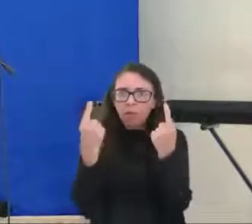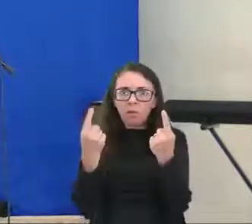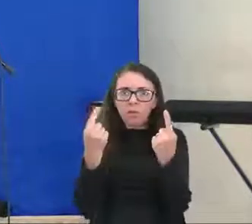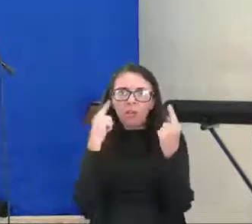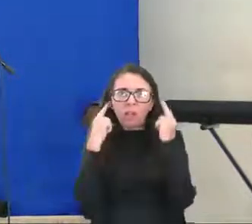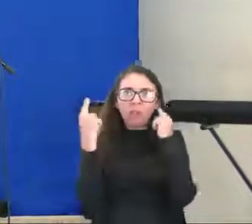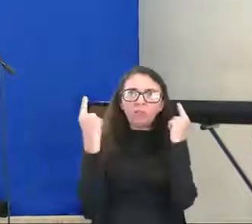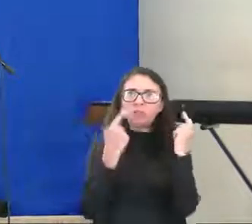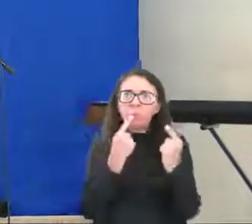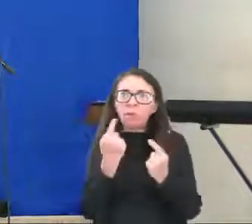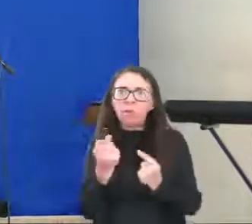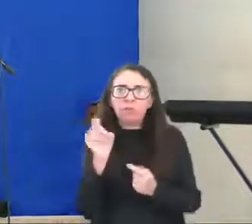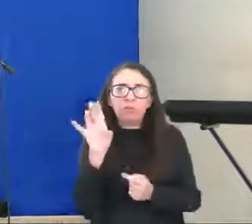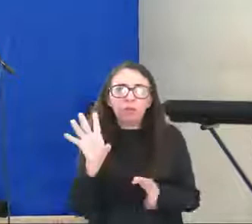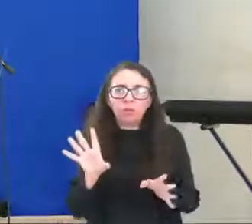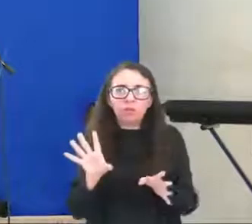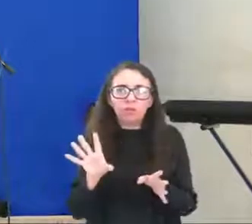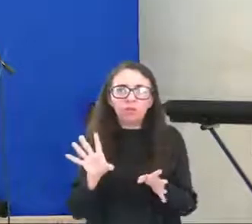olfato?